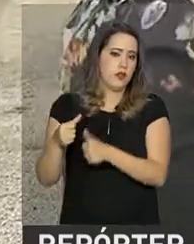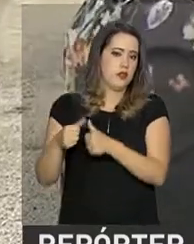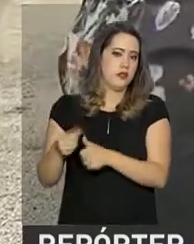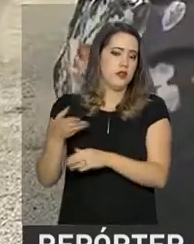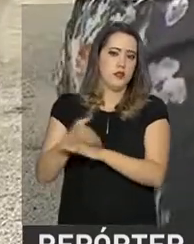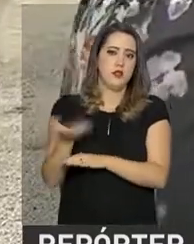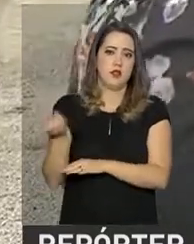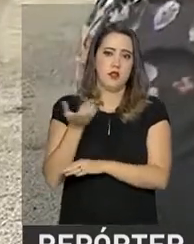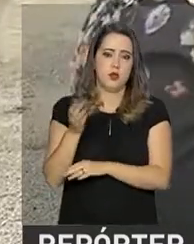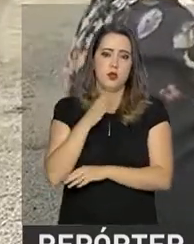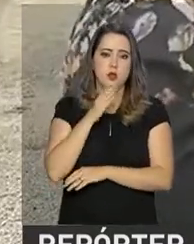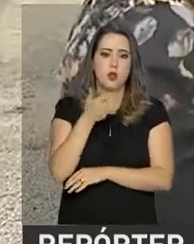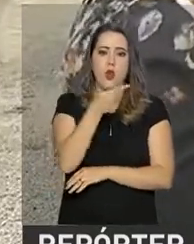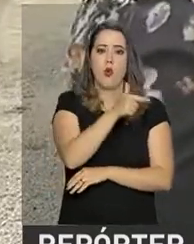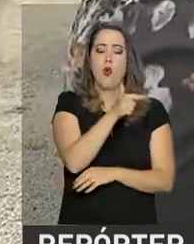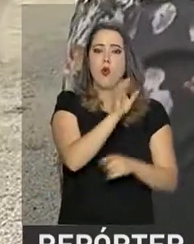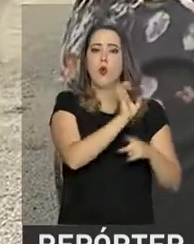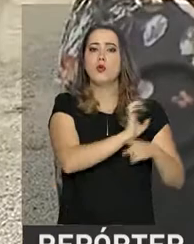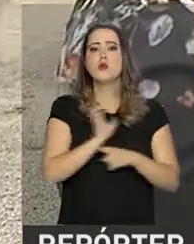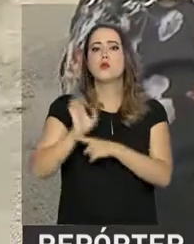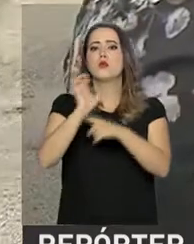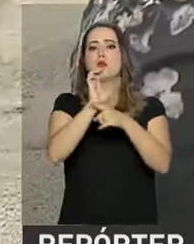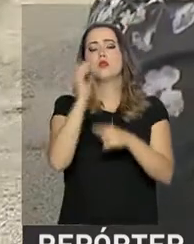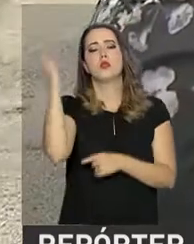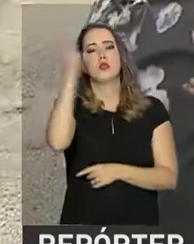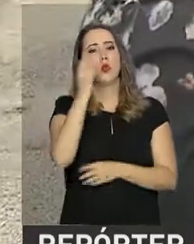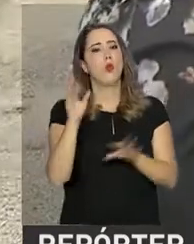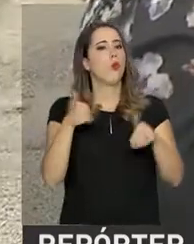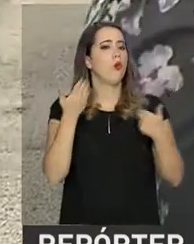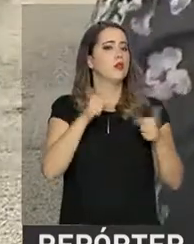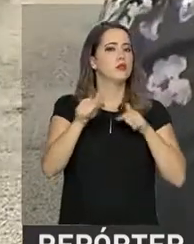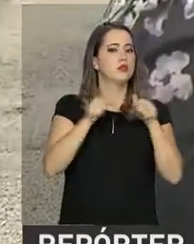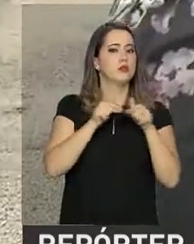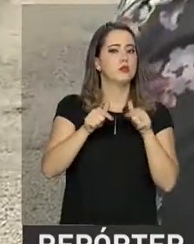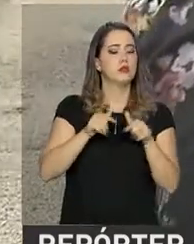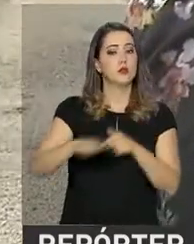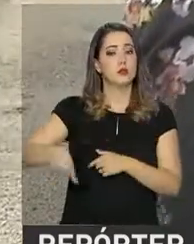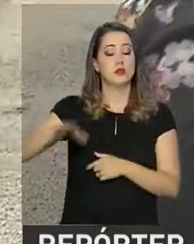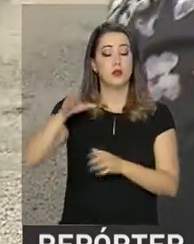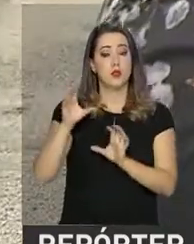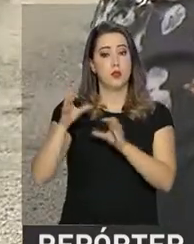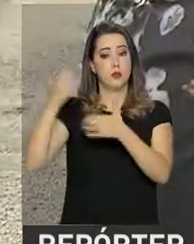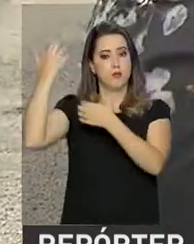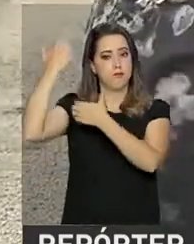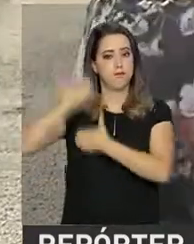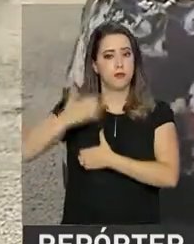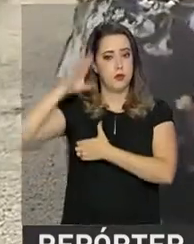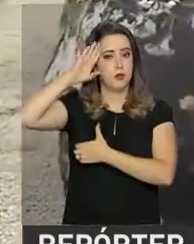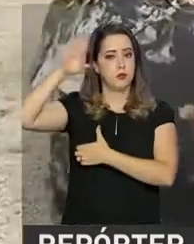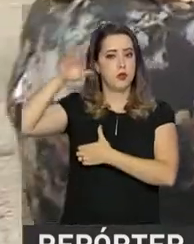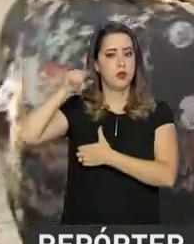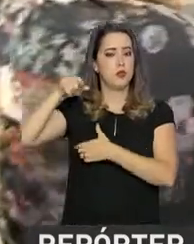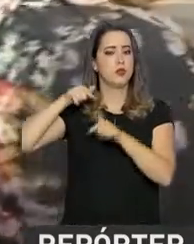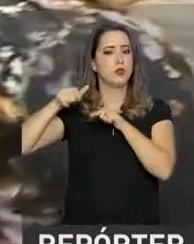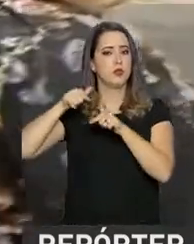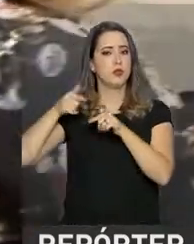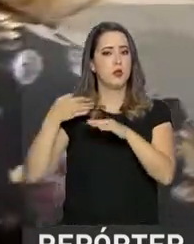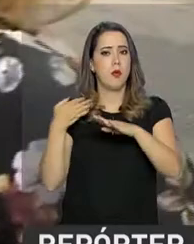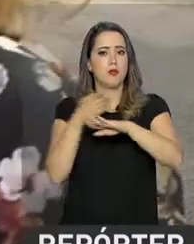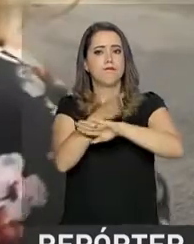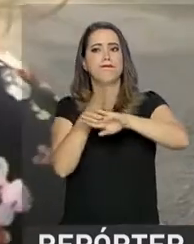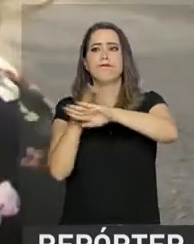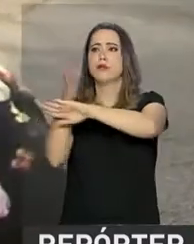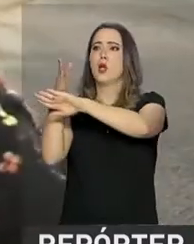para outros estados procurar trabalho enfim qual é o papel das forças armadas nesse processo de interiorização então no processo de interiorização